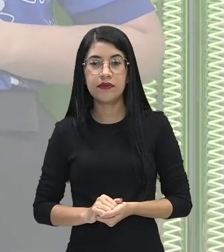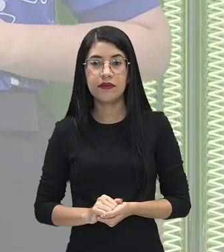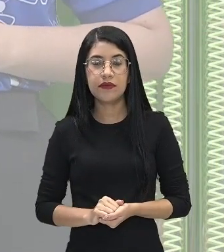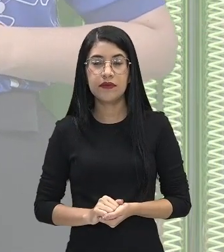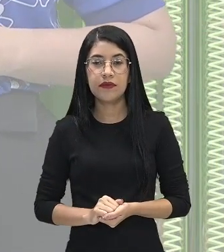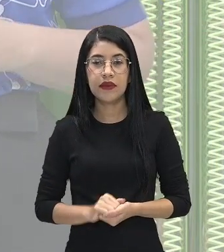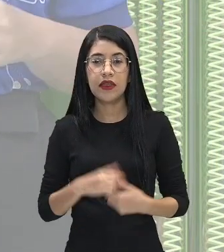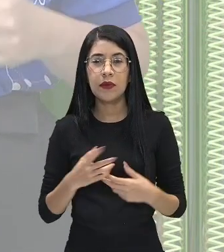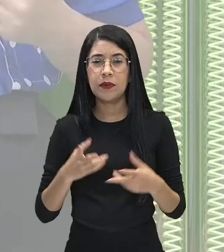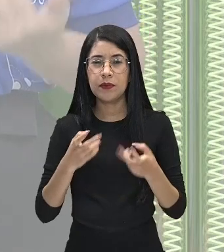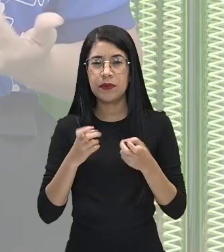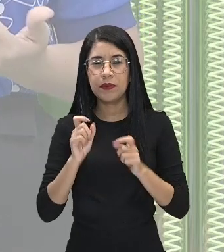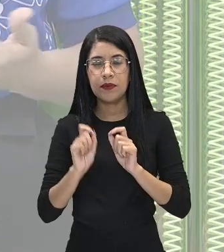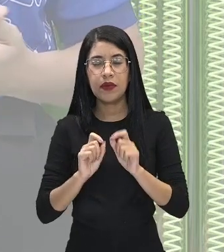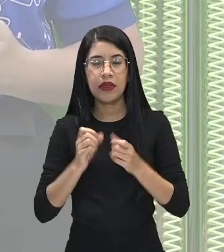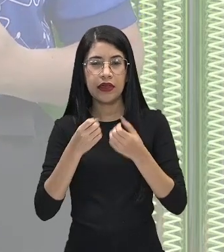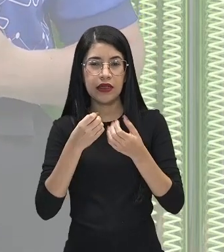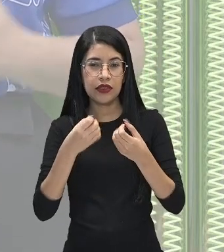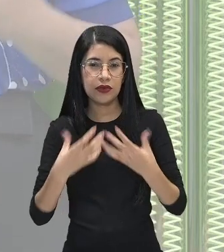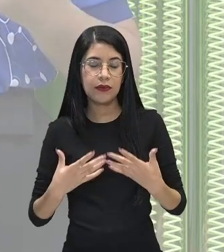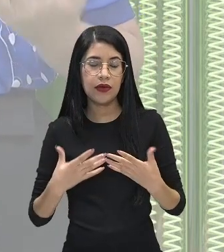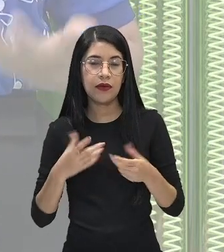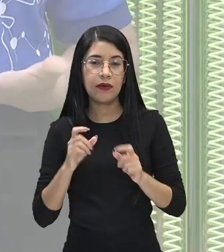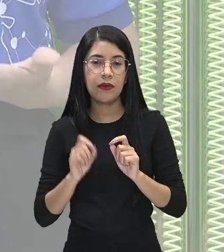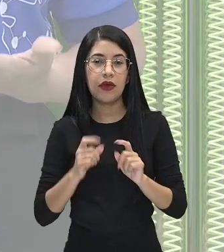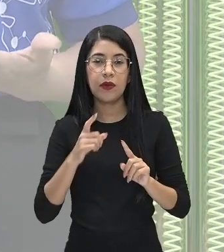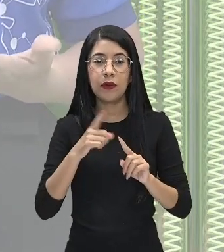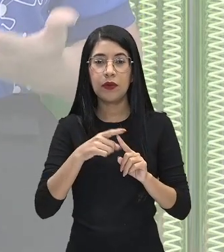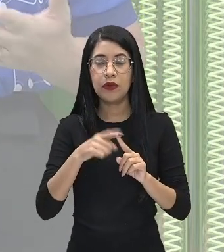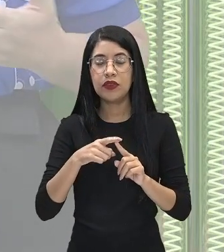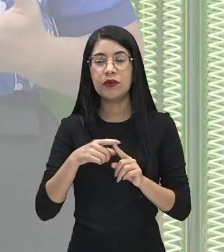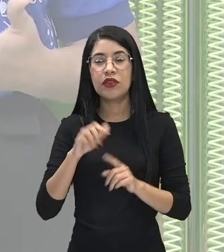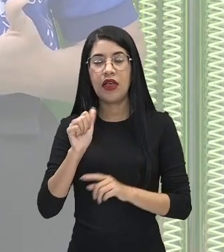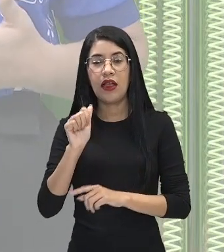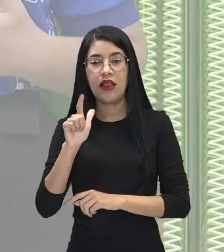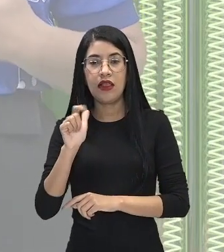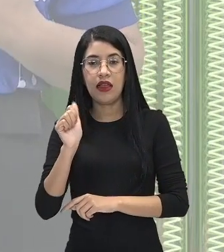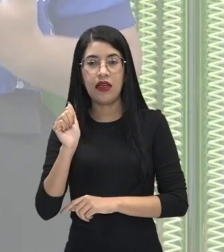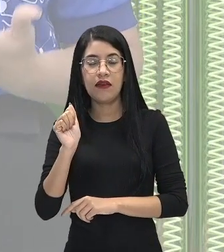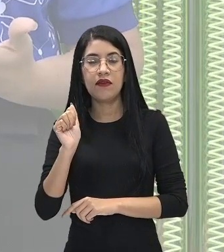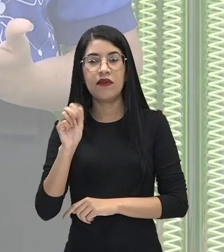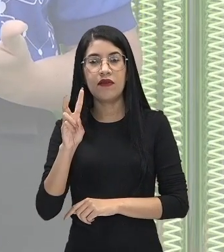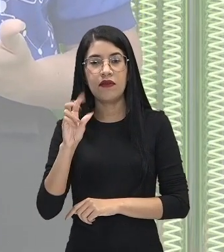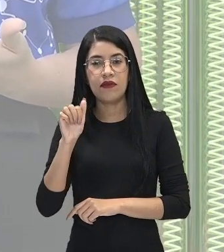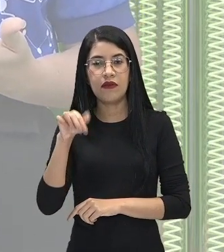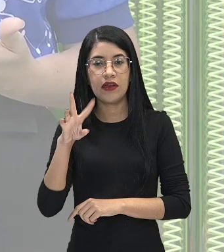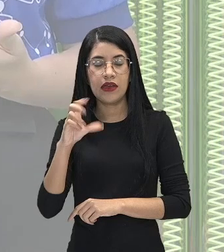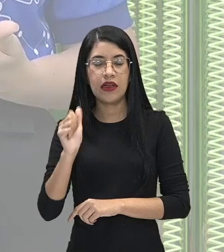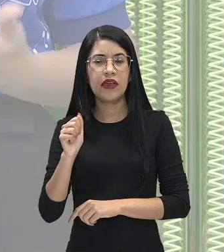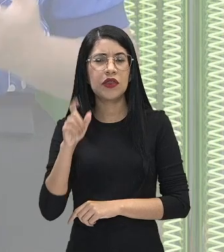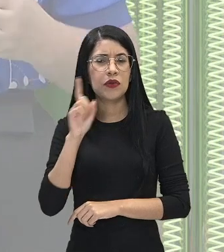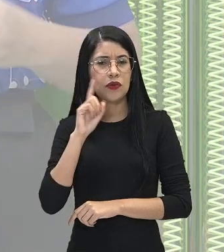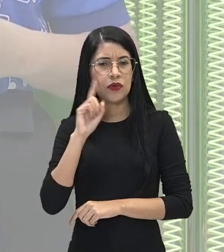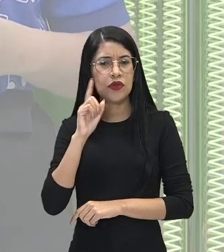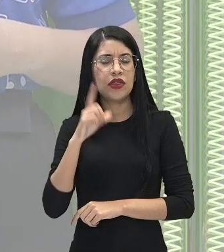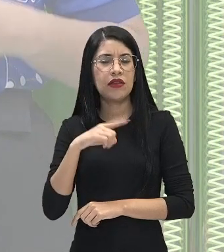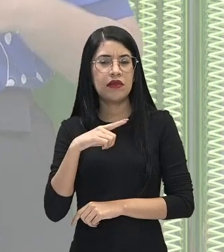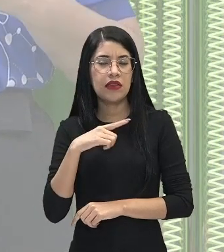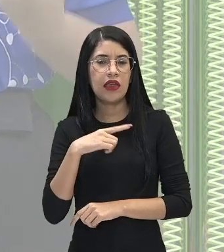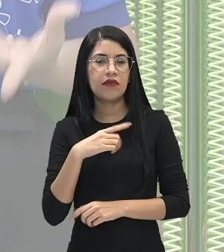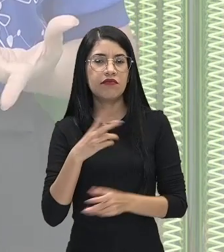gente visualizou aí, vimos, né, sobre os tipos de alavanca, que a alavanca ela está presente no nosso cotidiano